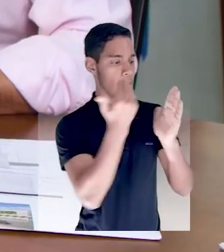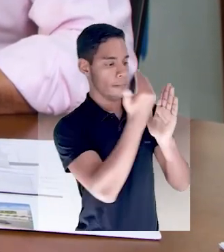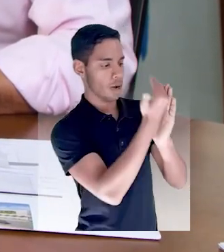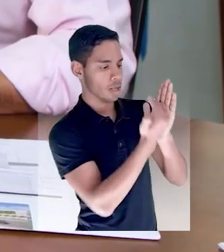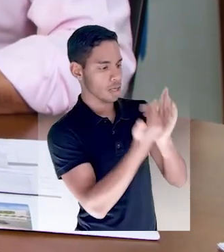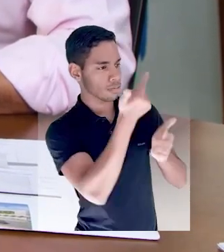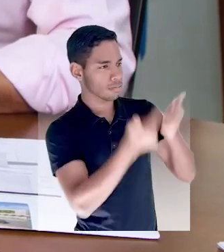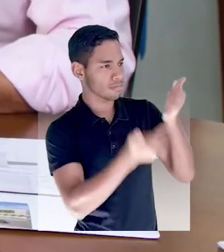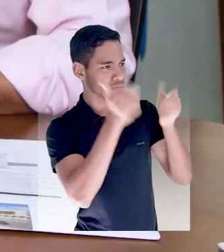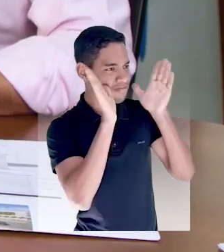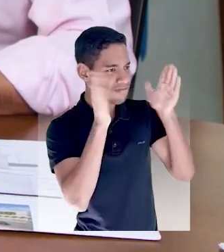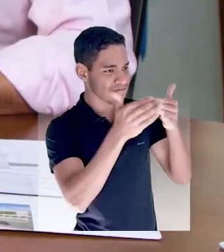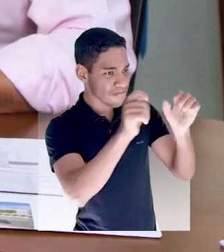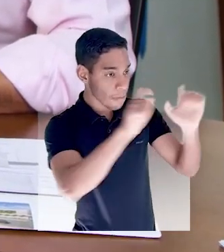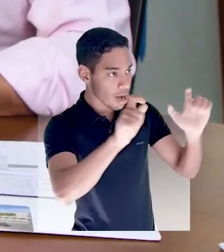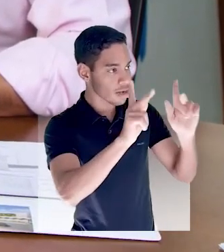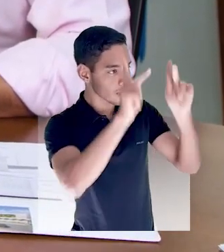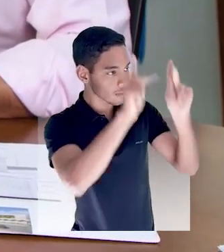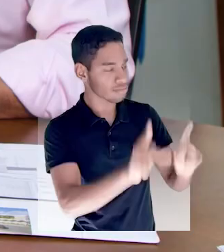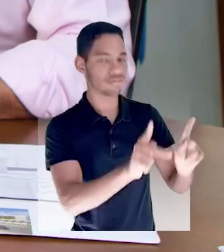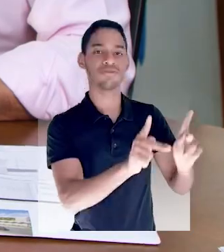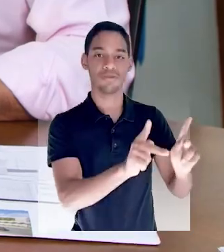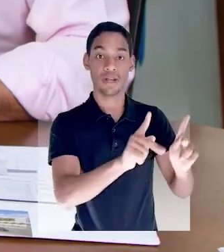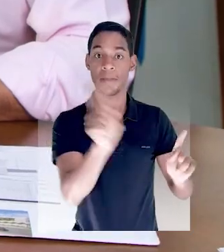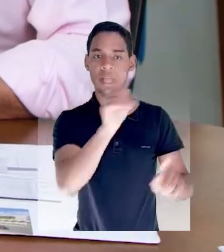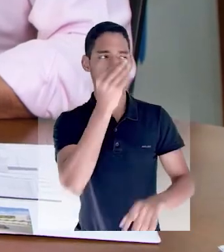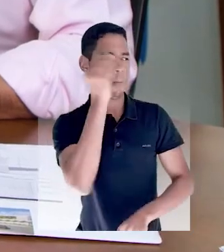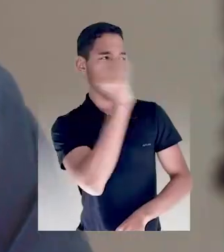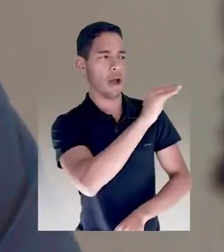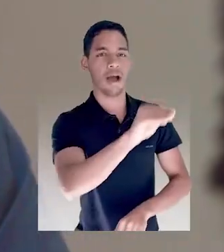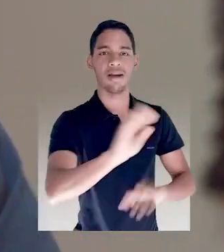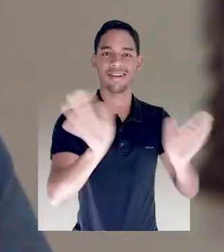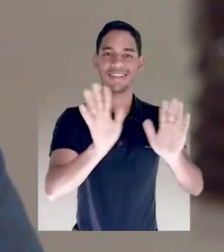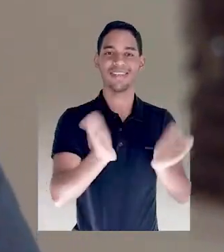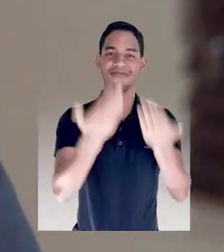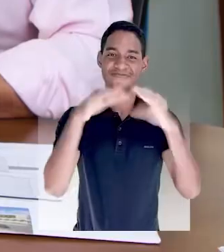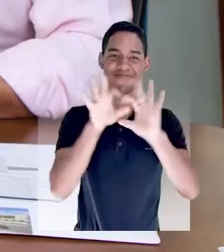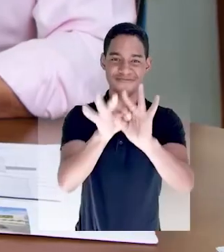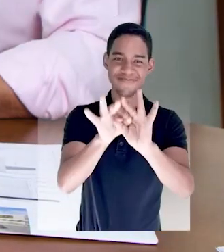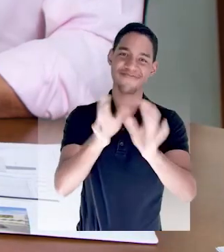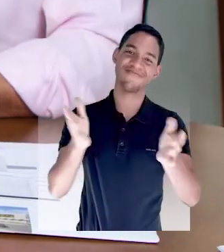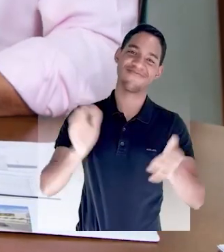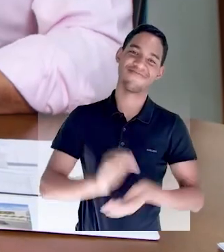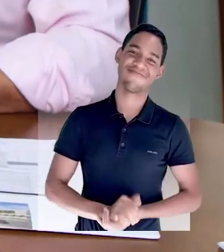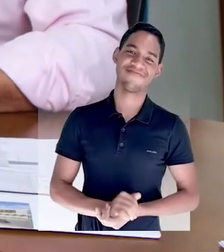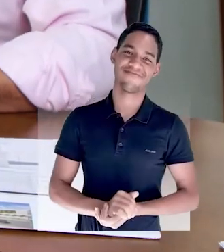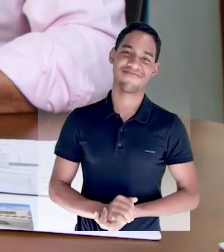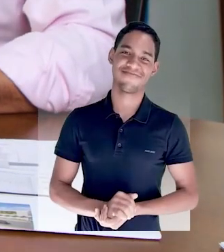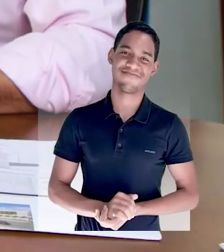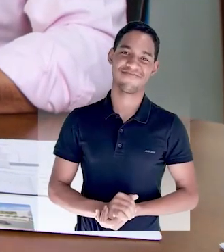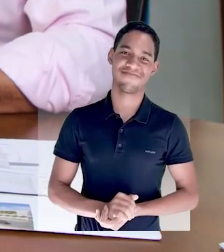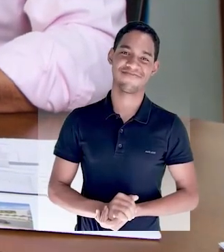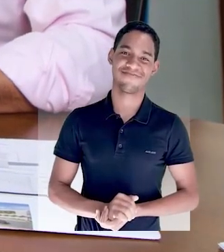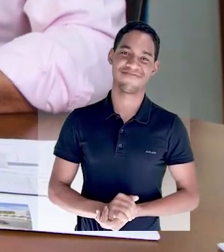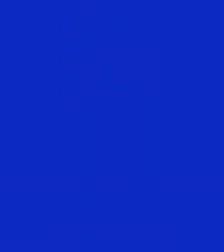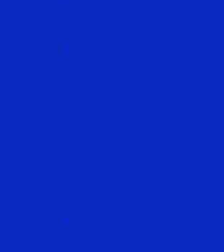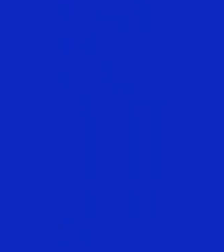fazer a política pública chegar até as pessoas e sem deixar ninguém para trás. Tamo junto, Beto. Beijo, Hildo.